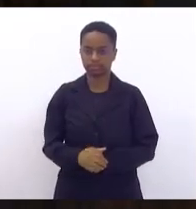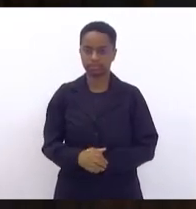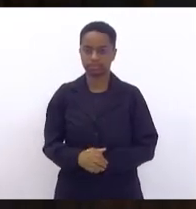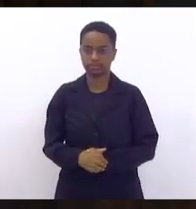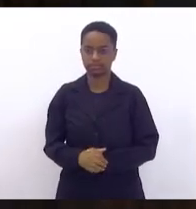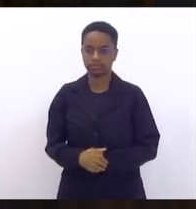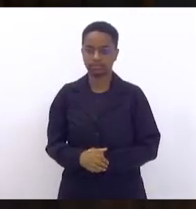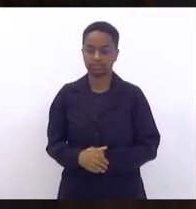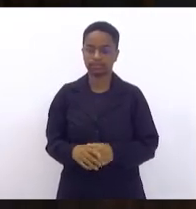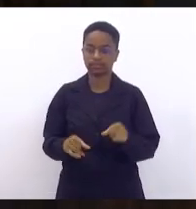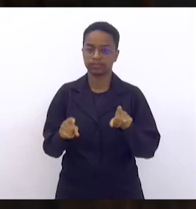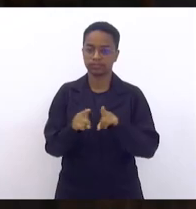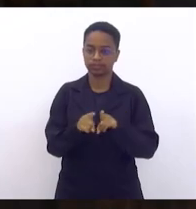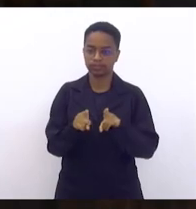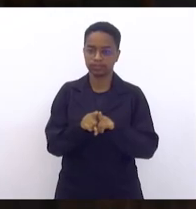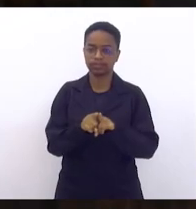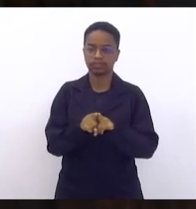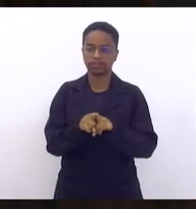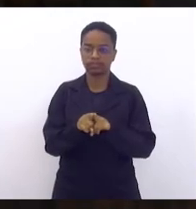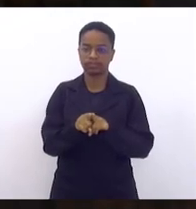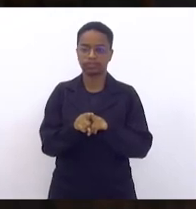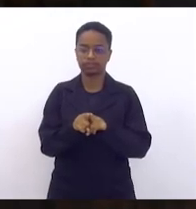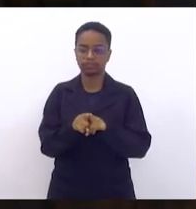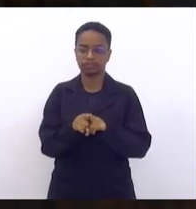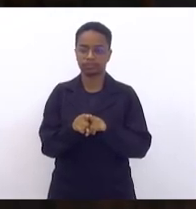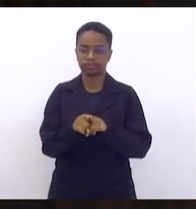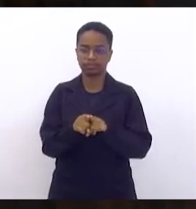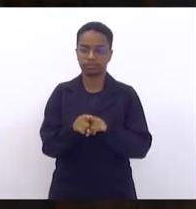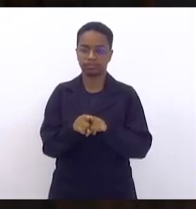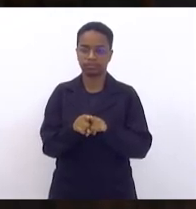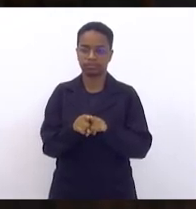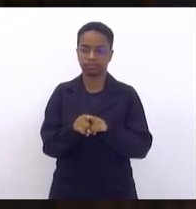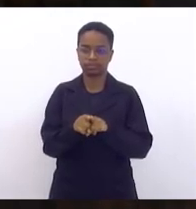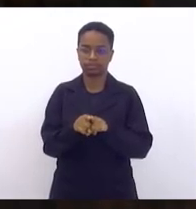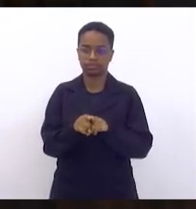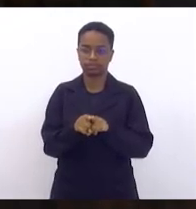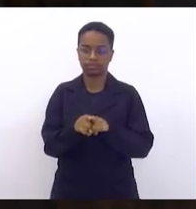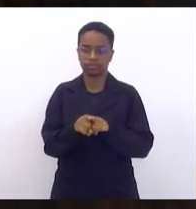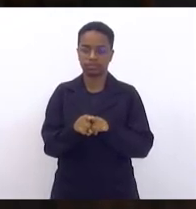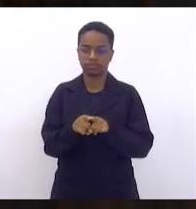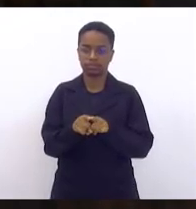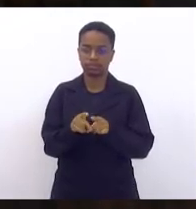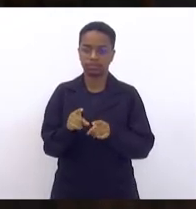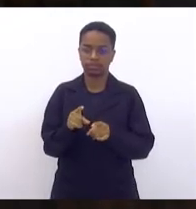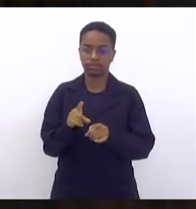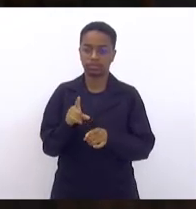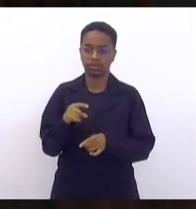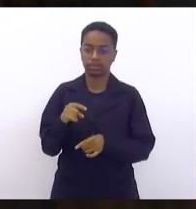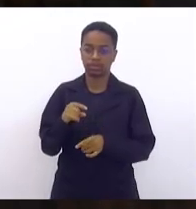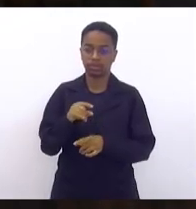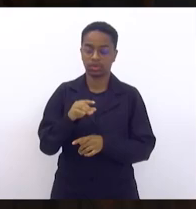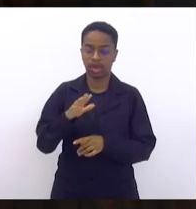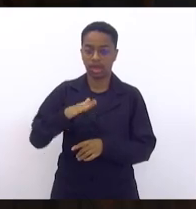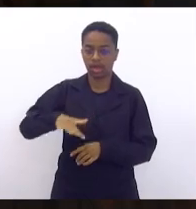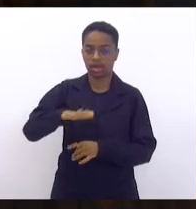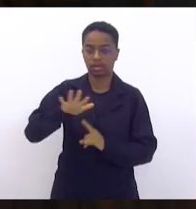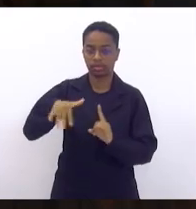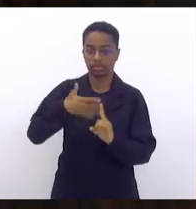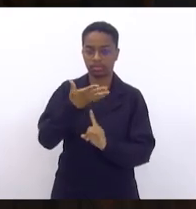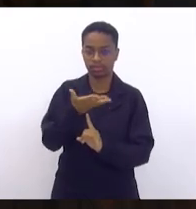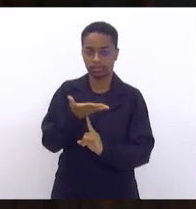e também deixar na incumbência da nossa do nosso meio ambiente né